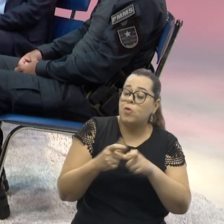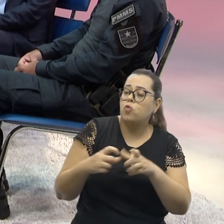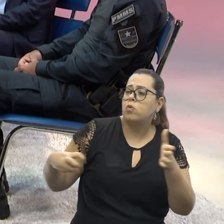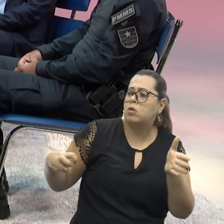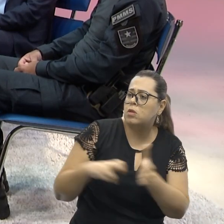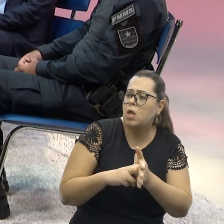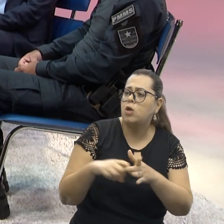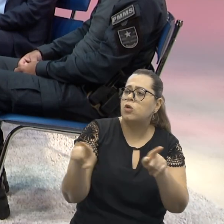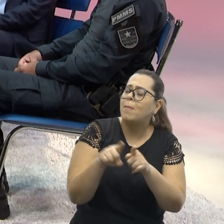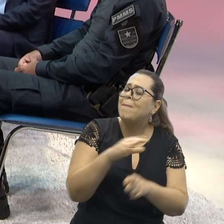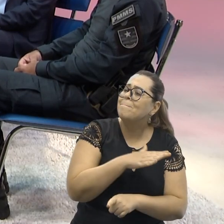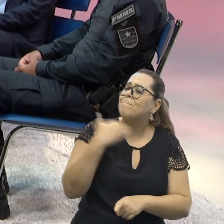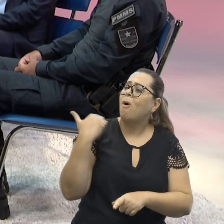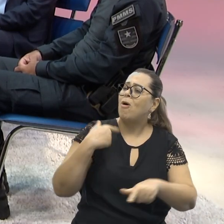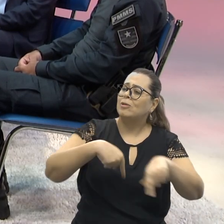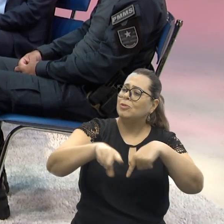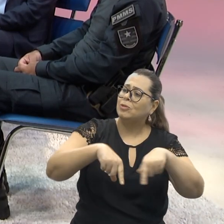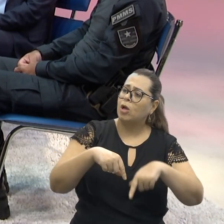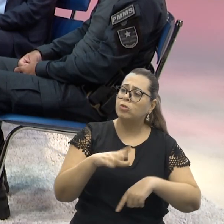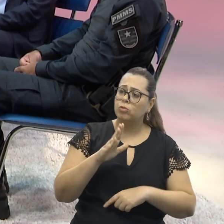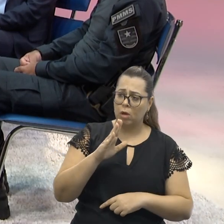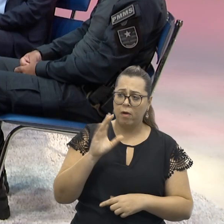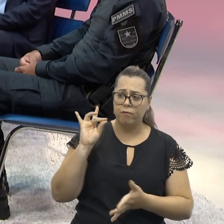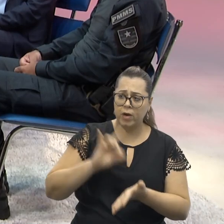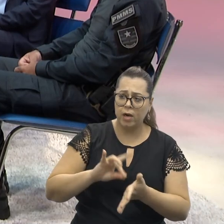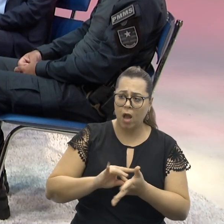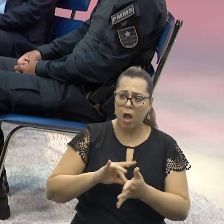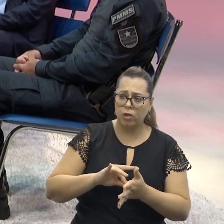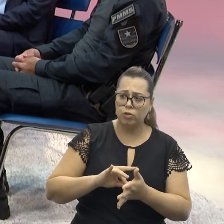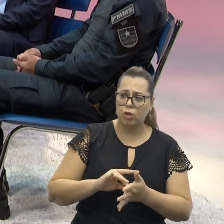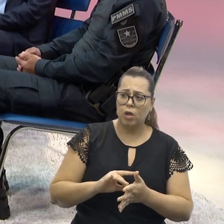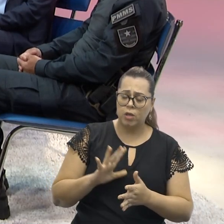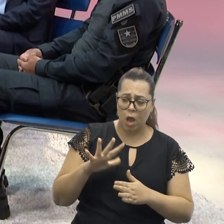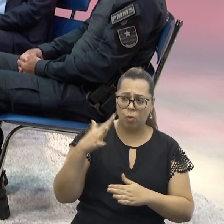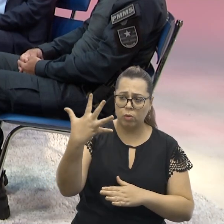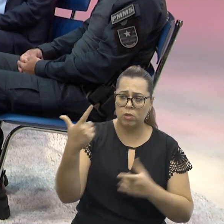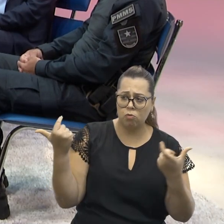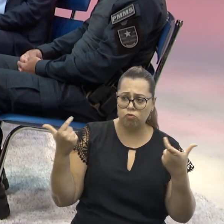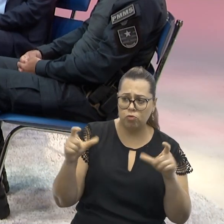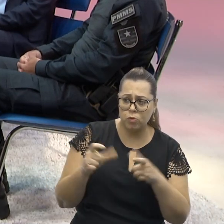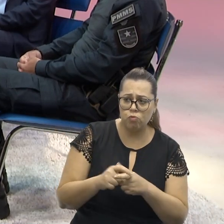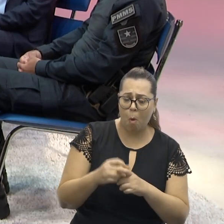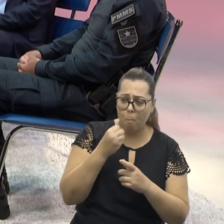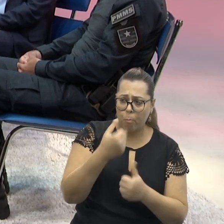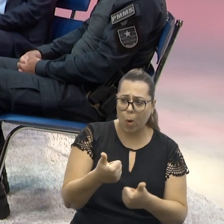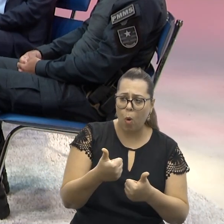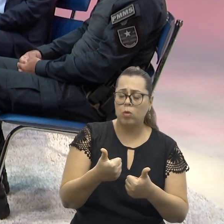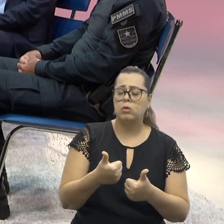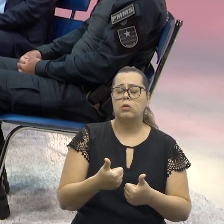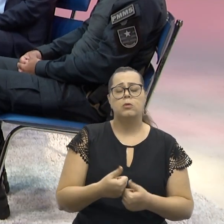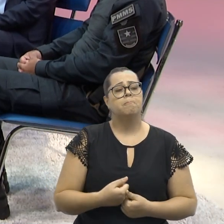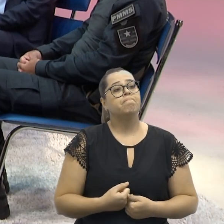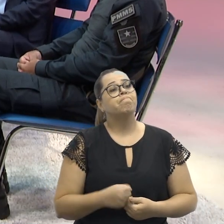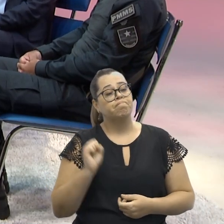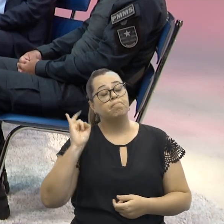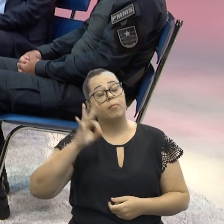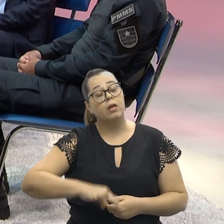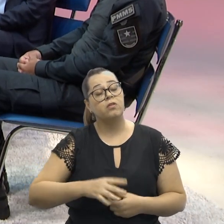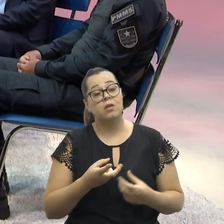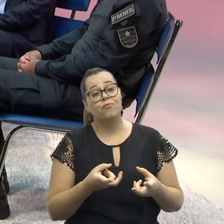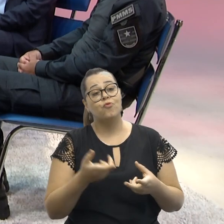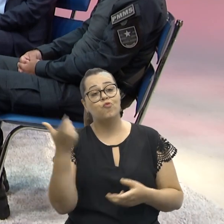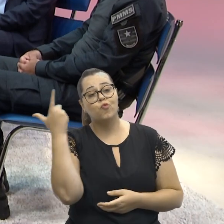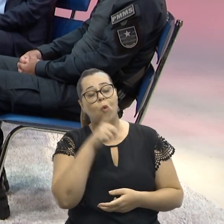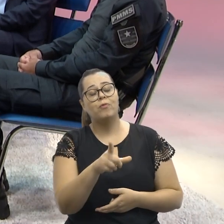acidentes e mortes no trânsito. Isso tem acontecido? A gente está conseguindo ter um resultado positivo em relação a isso? A